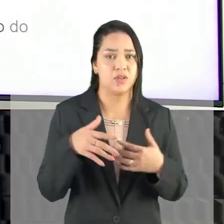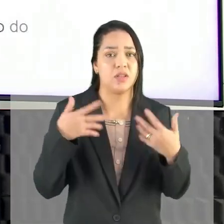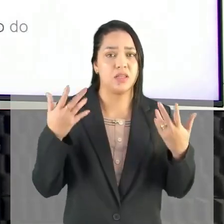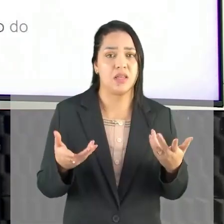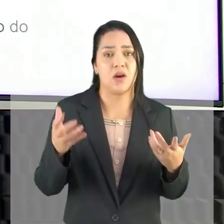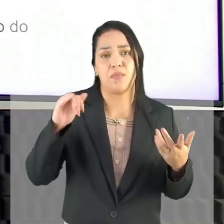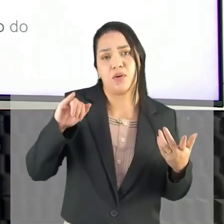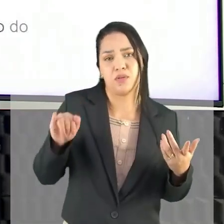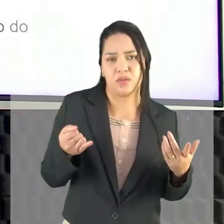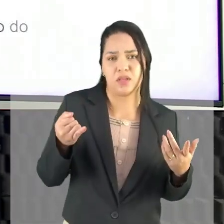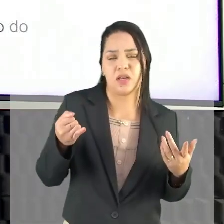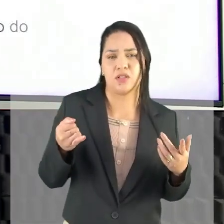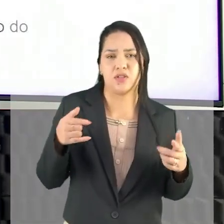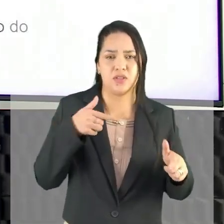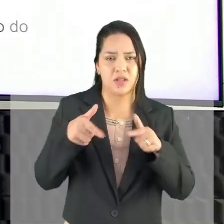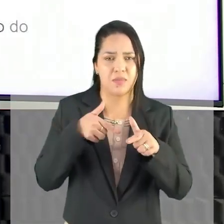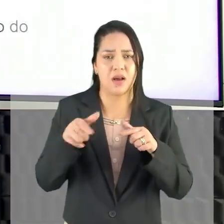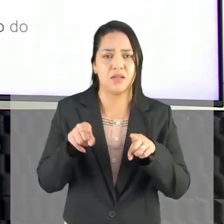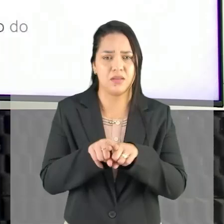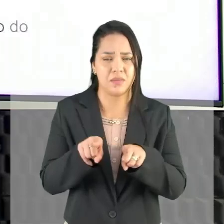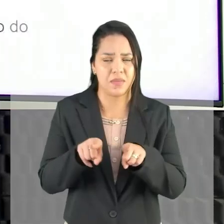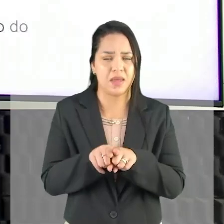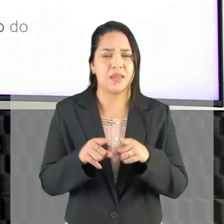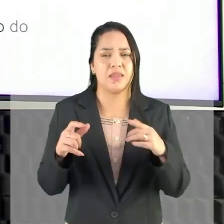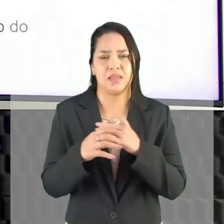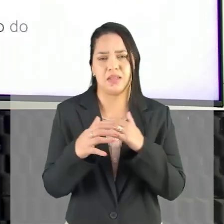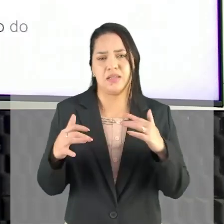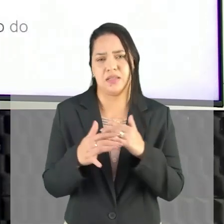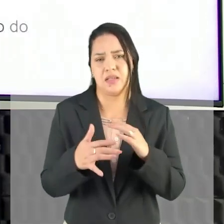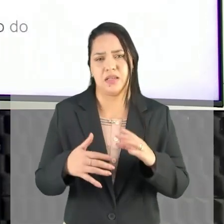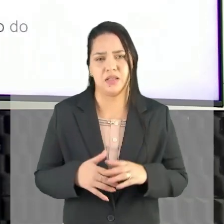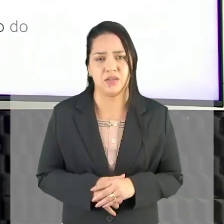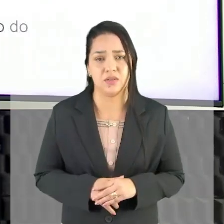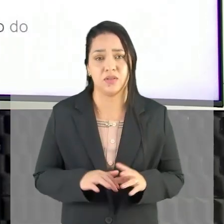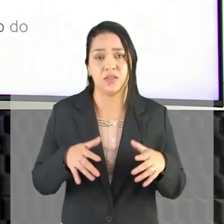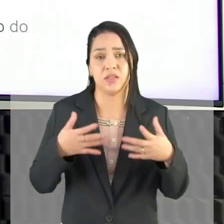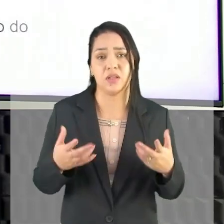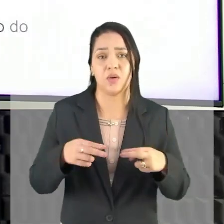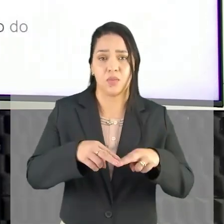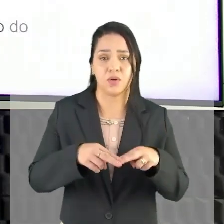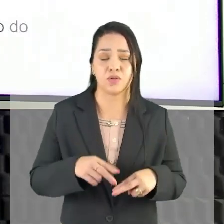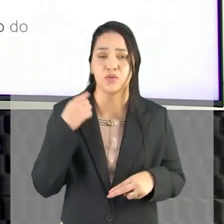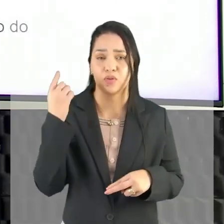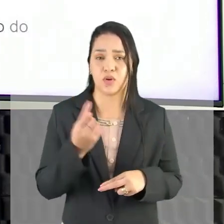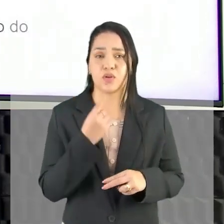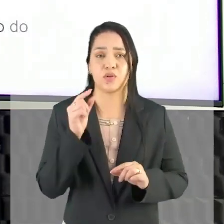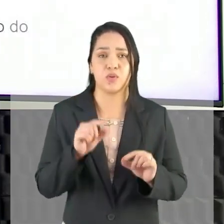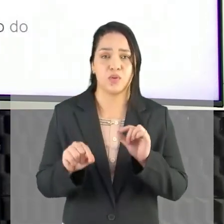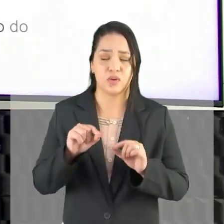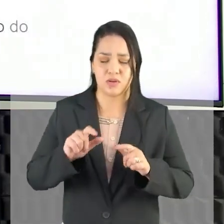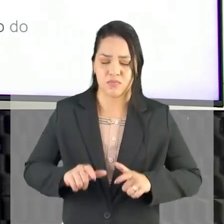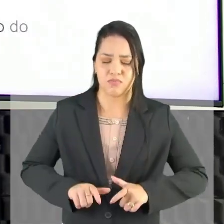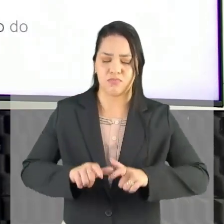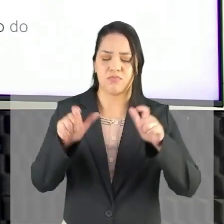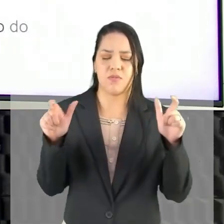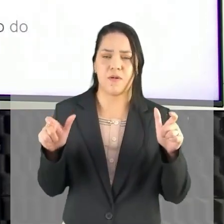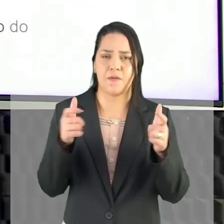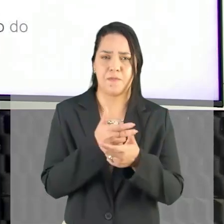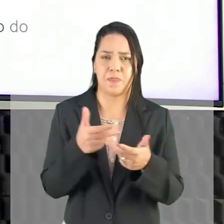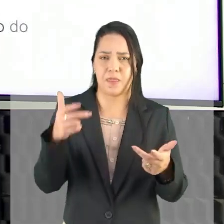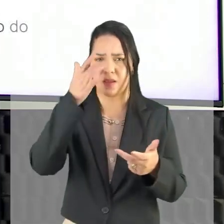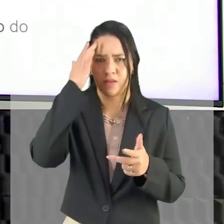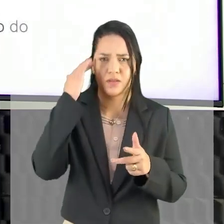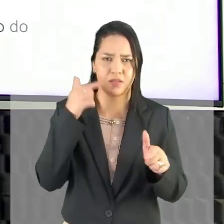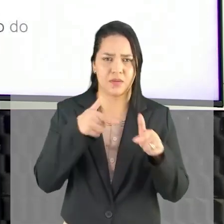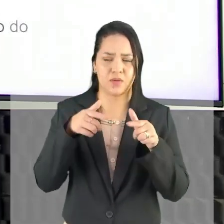a oportunidade de emprego também está concentrada nas cidades. Então, com isso, a gente fez com que um grande levante, um exército de